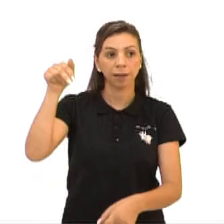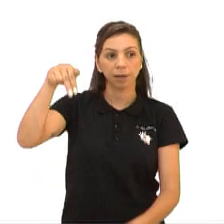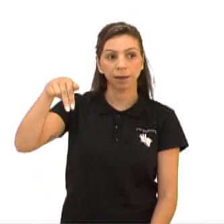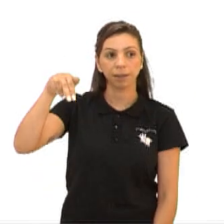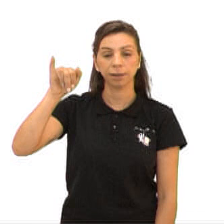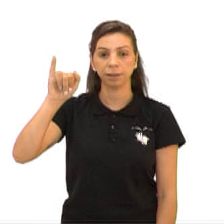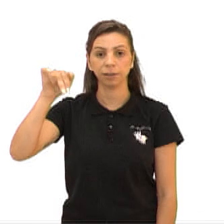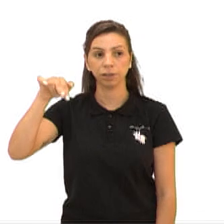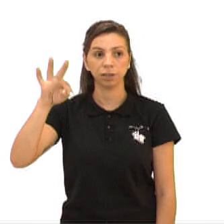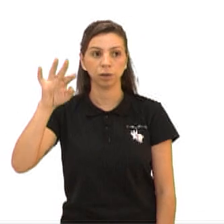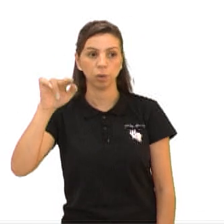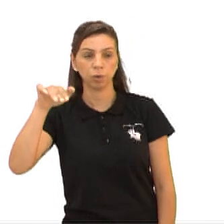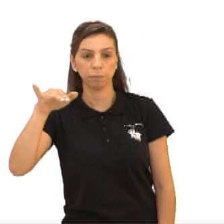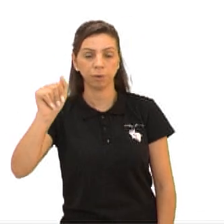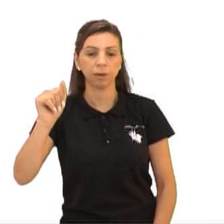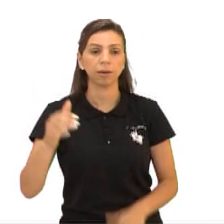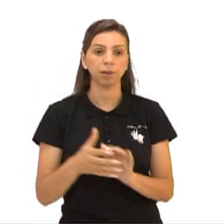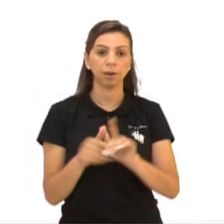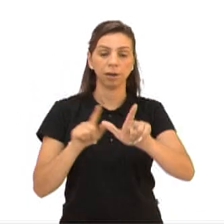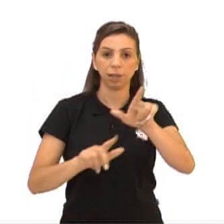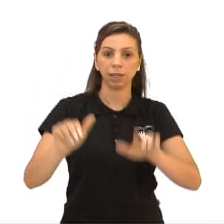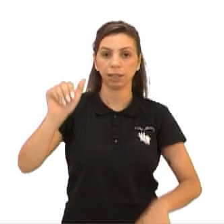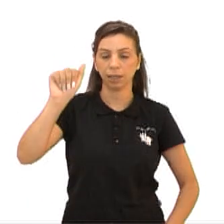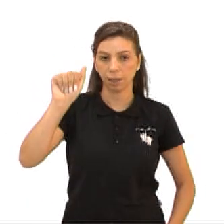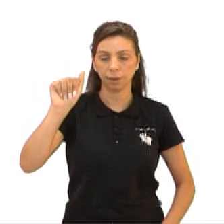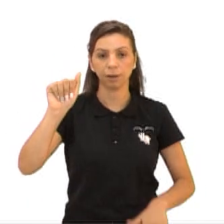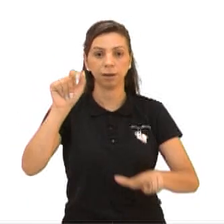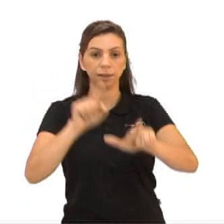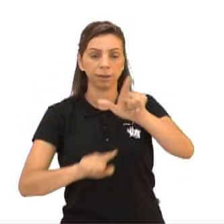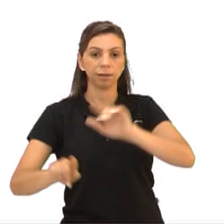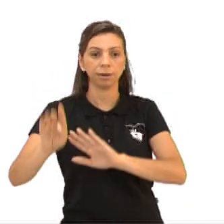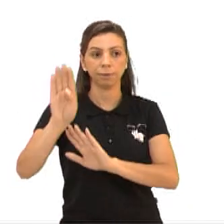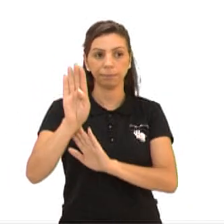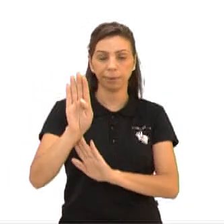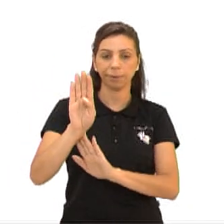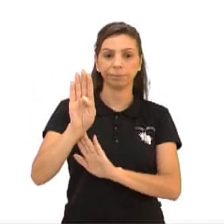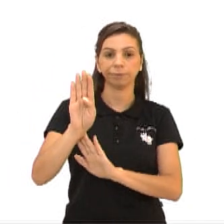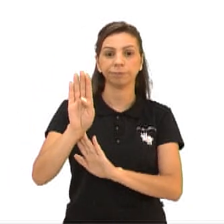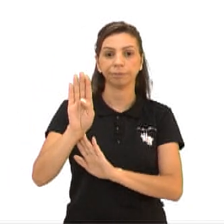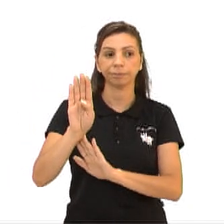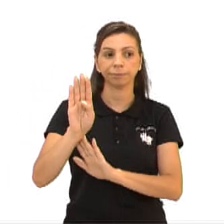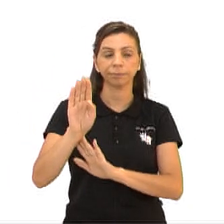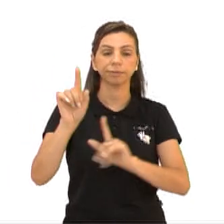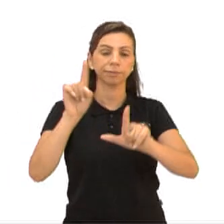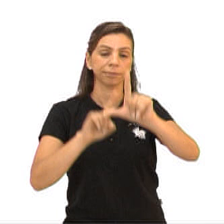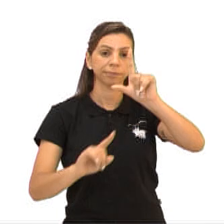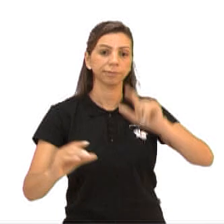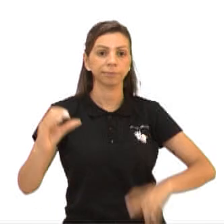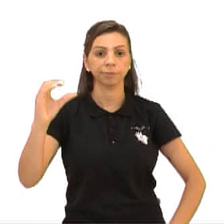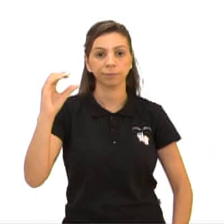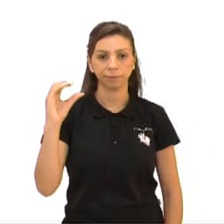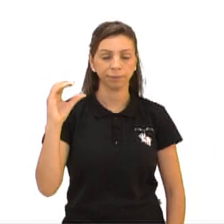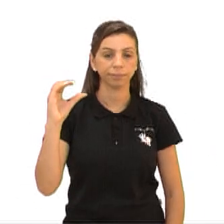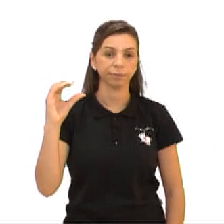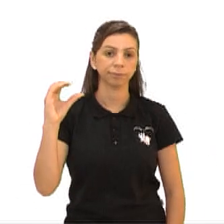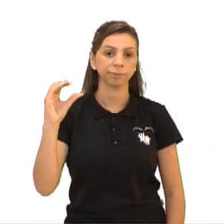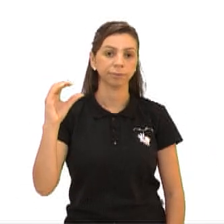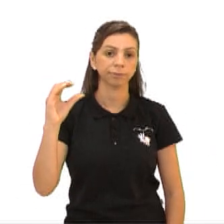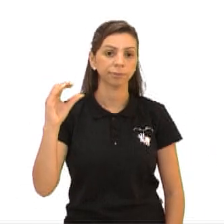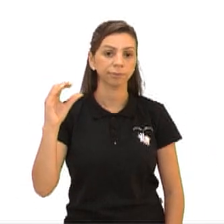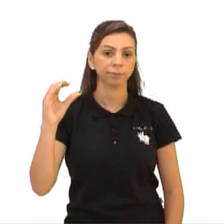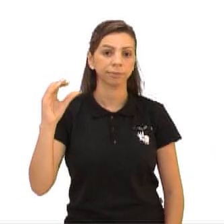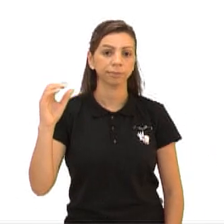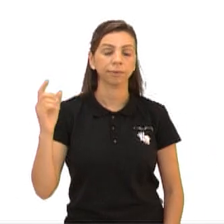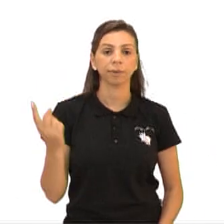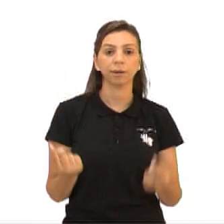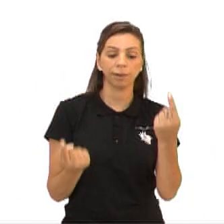antinomia? Letra A liberdade é impositiva ao ser humano. Letra B, o corpo humano tem músculos e diversos ossos. Ou letra C, a